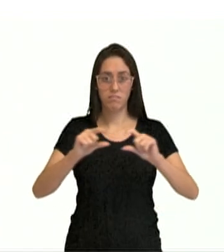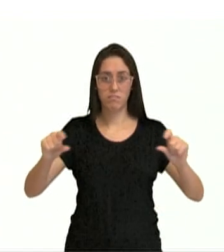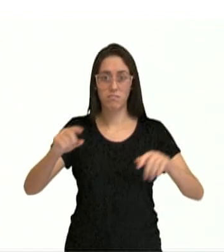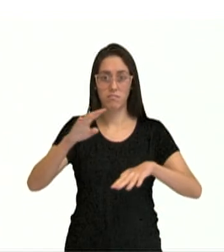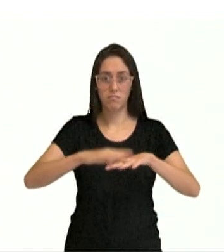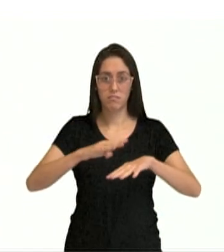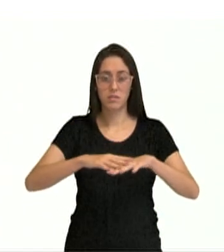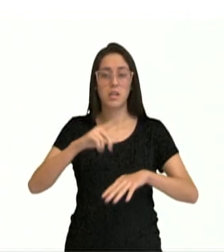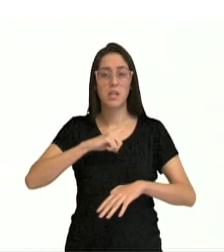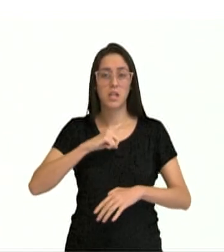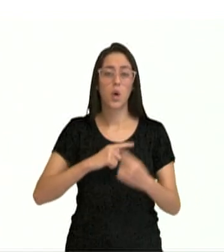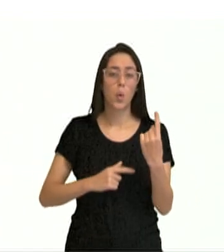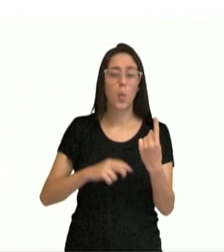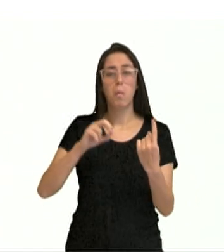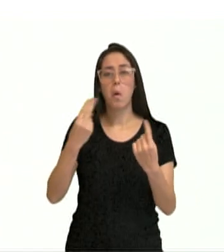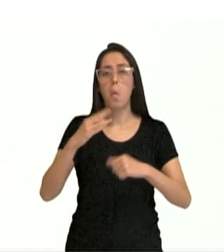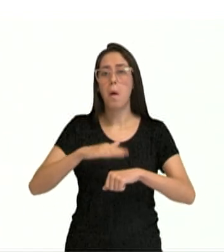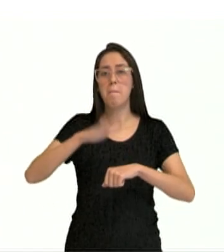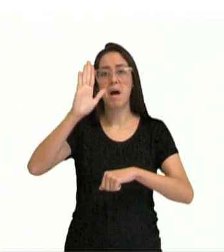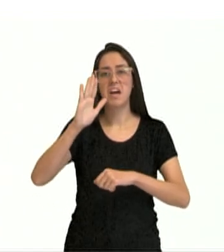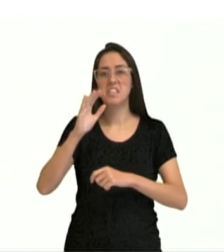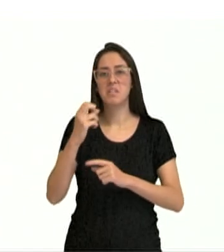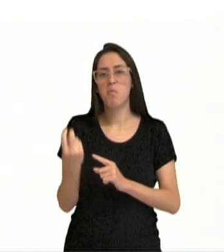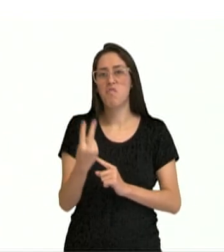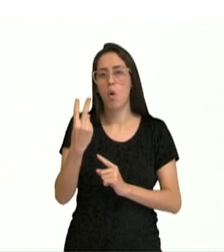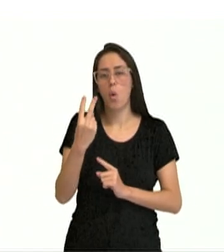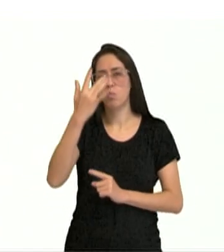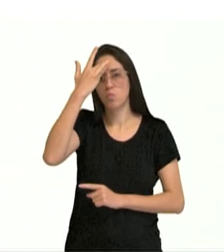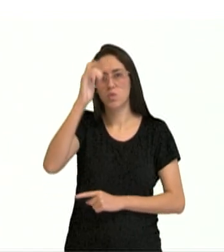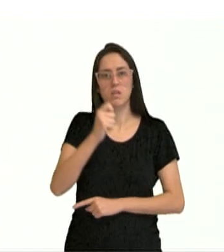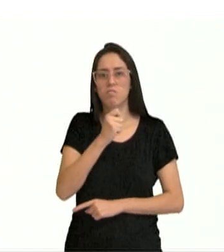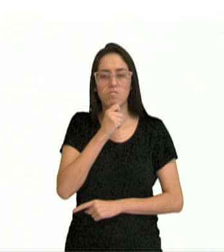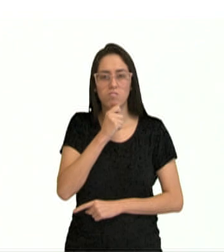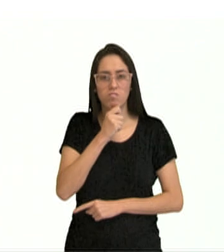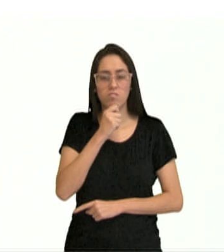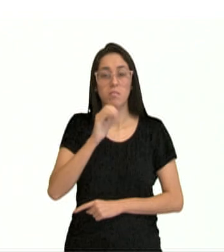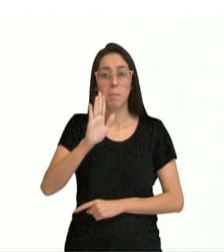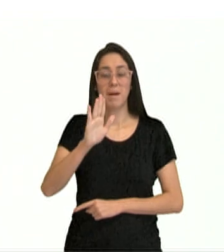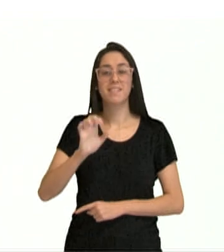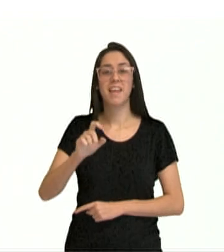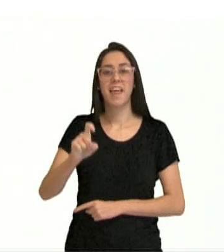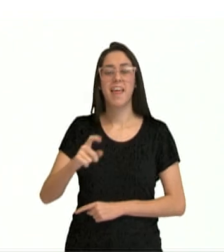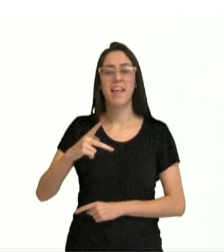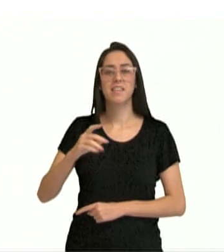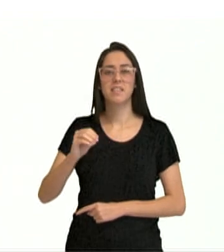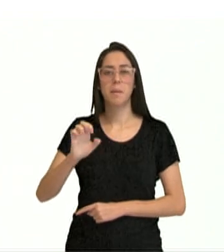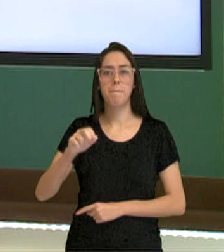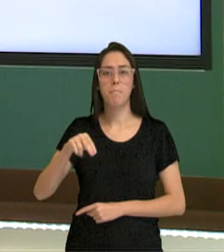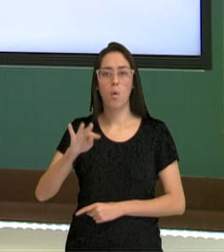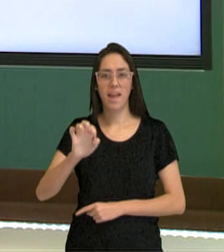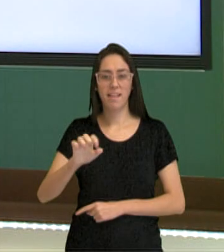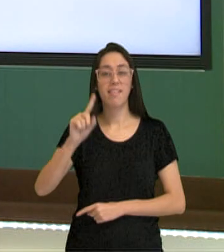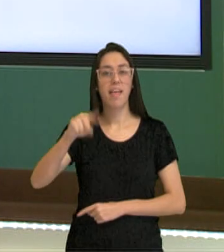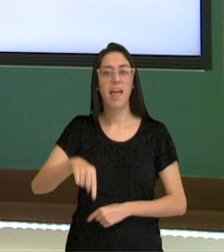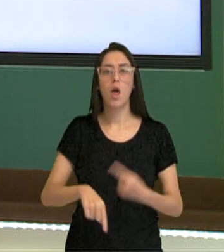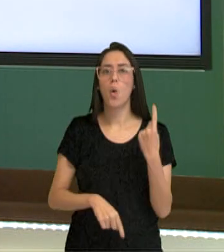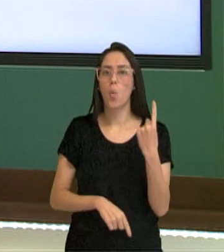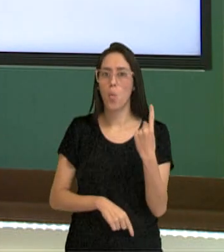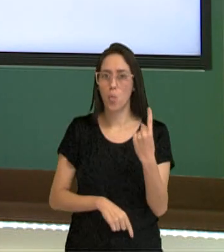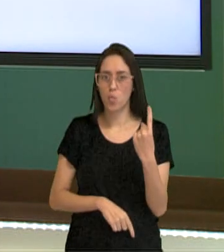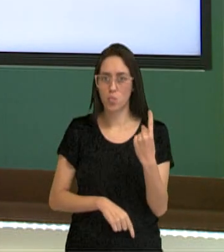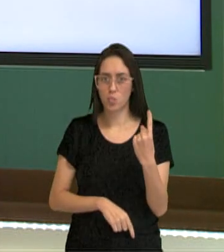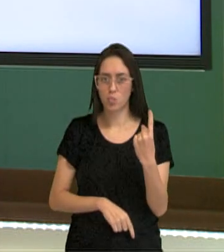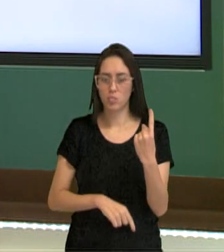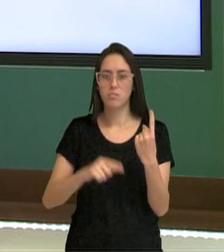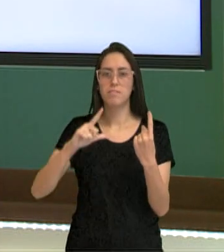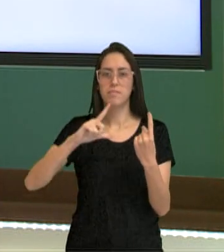ou mais incógnitas cujo expoente é 1. Ok? Eu vou ter letrinhas ali e as